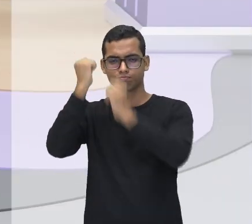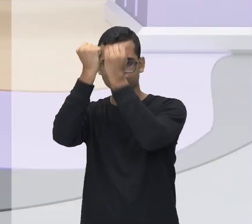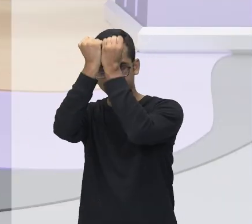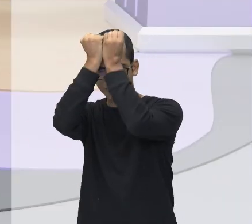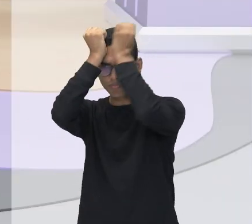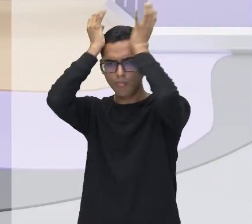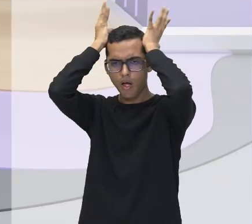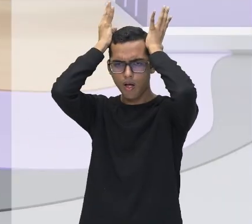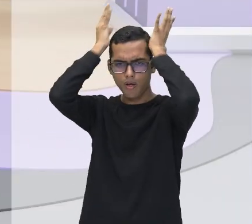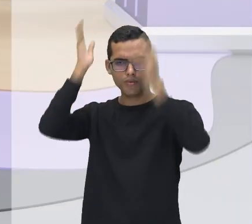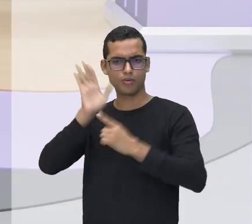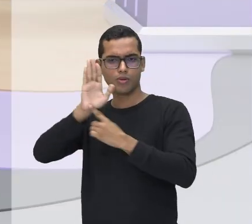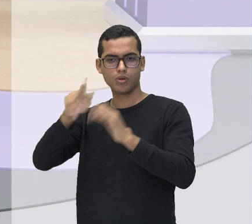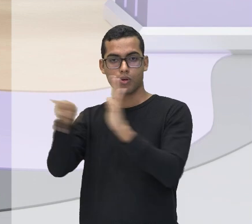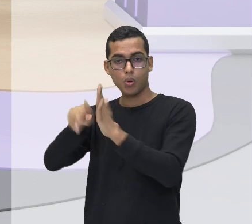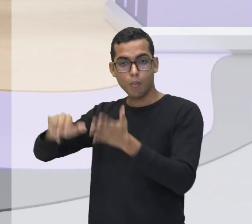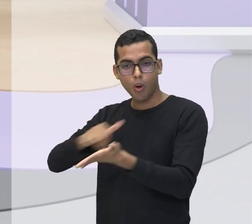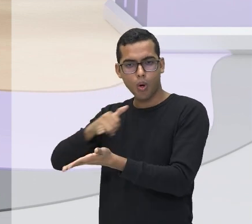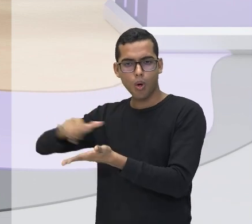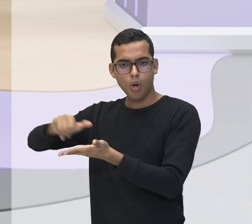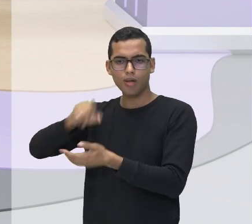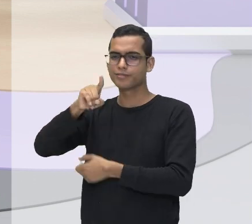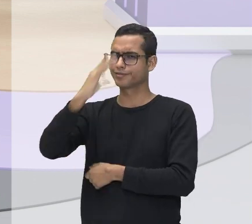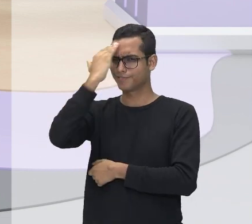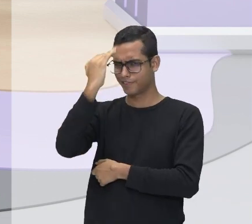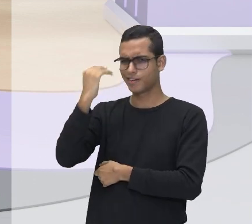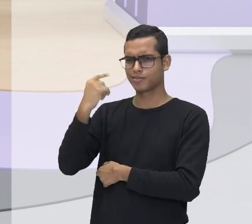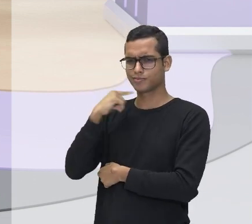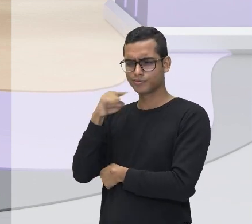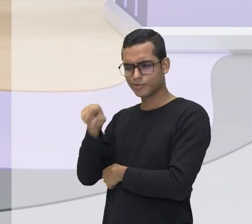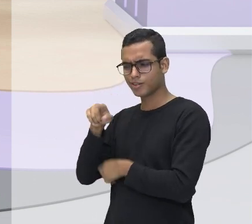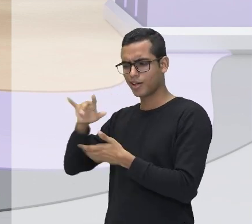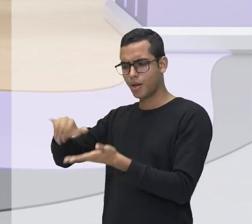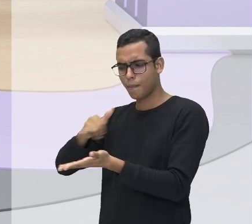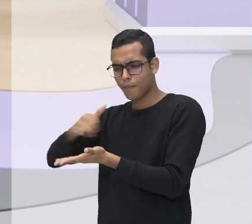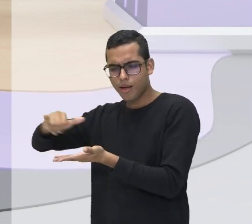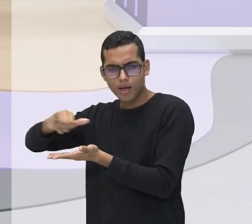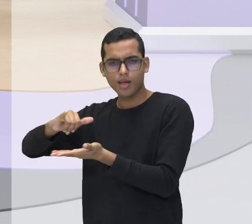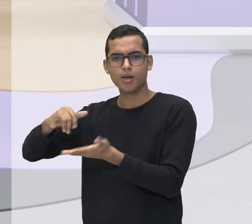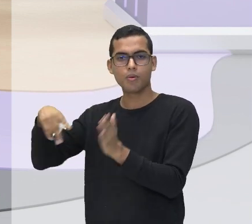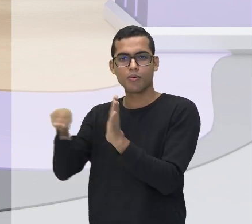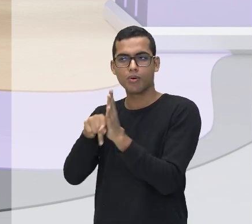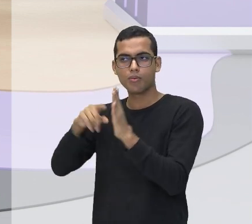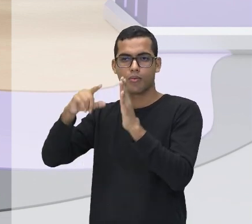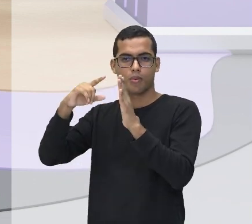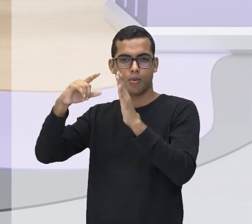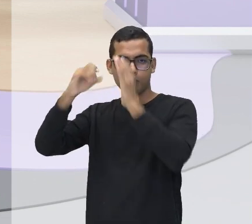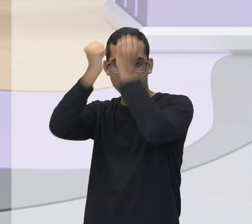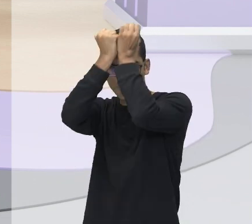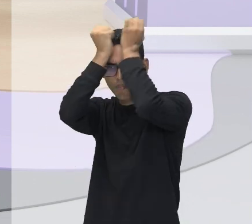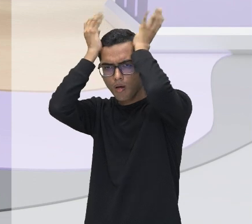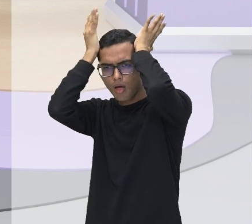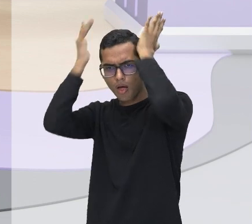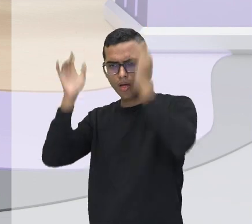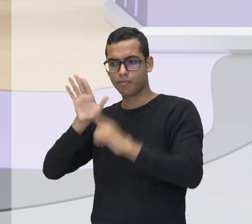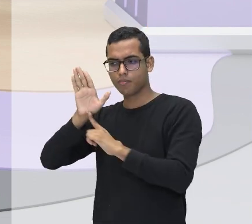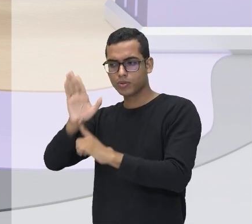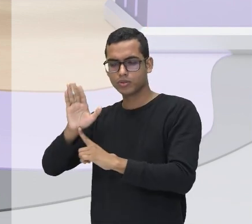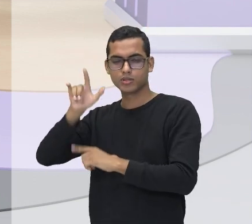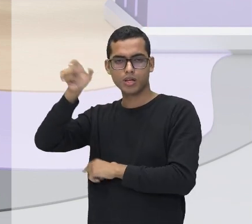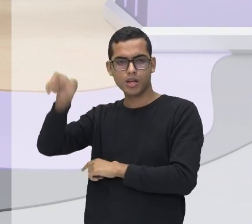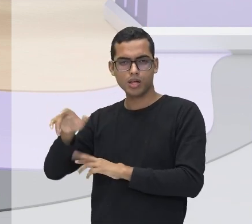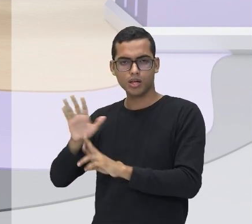Quando aparecer no boi-bumbá vocês já sabem, né? O rapaz está representando ali, tem uma grande